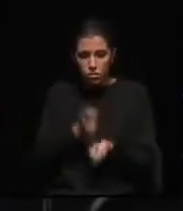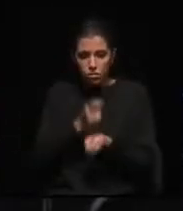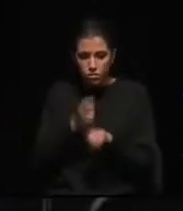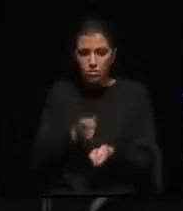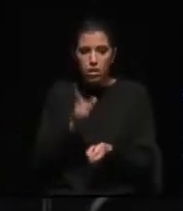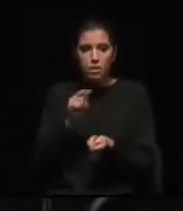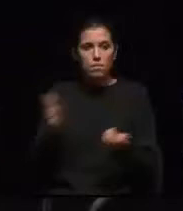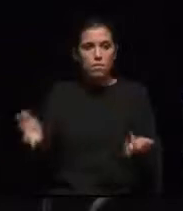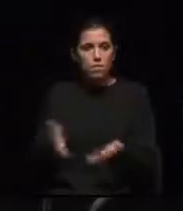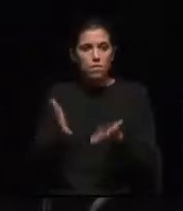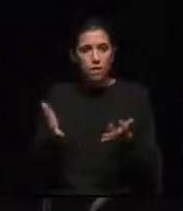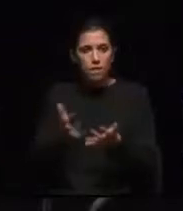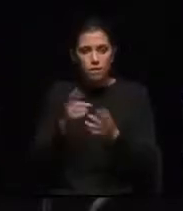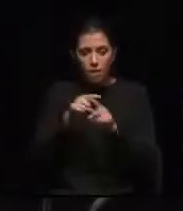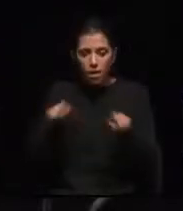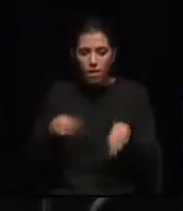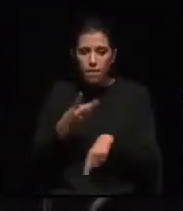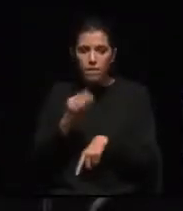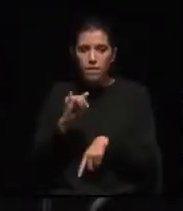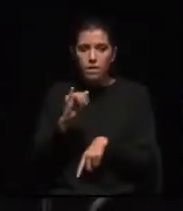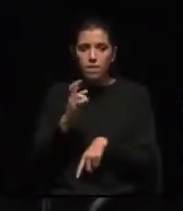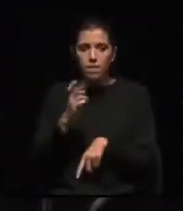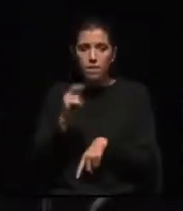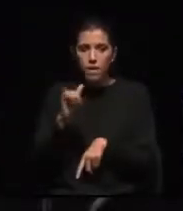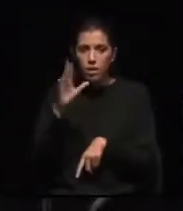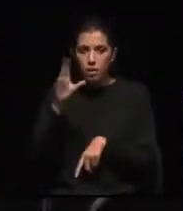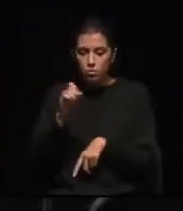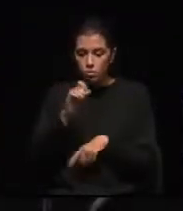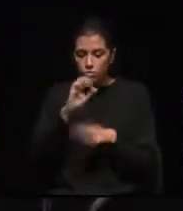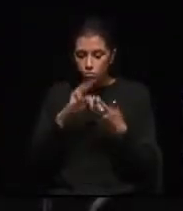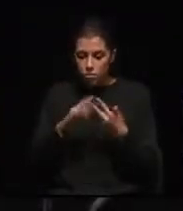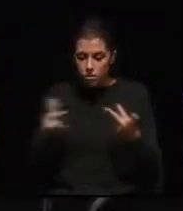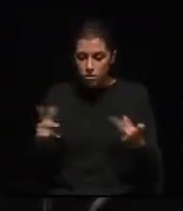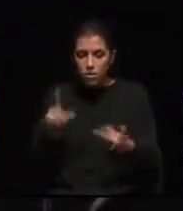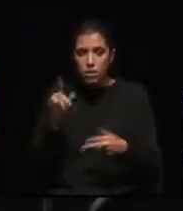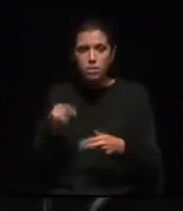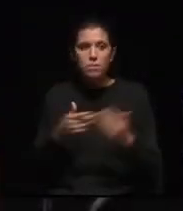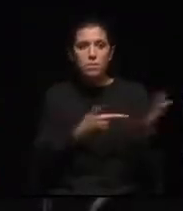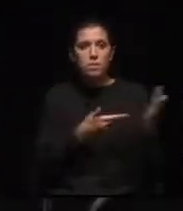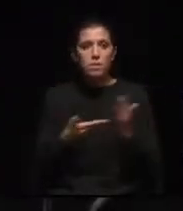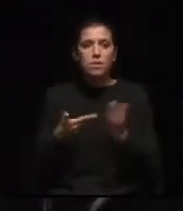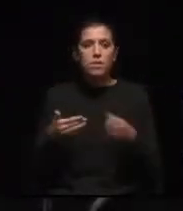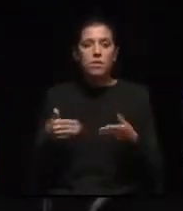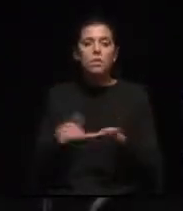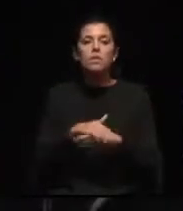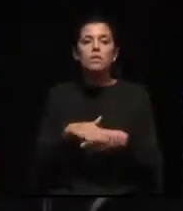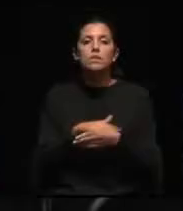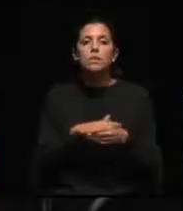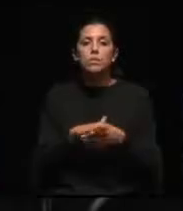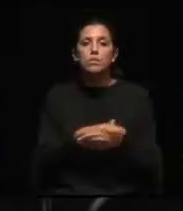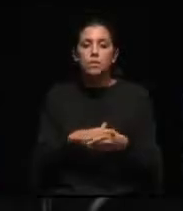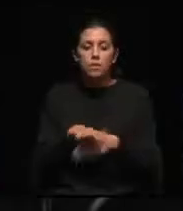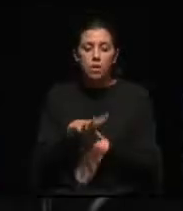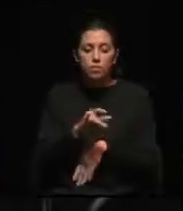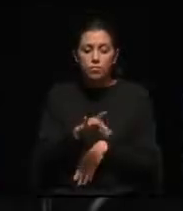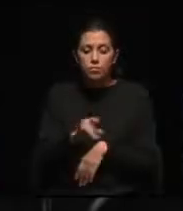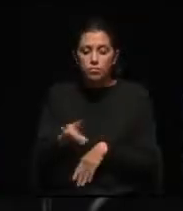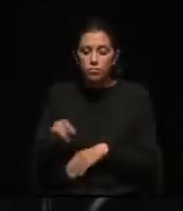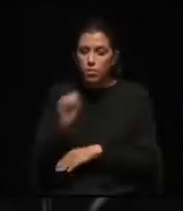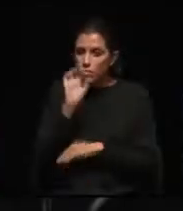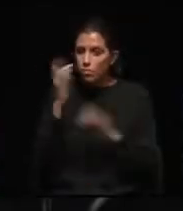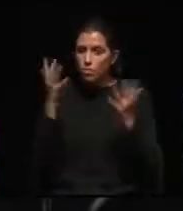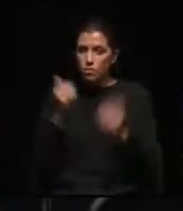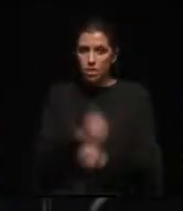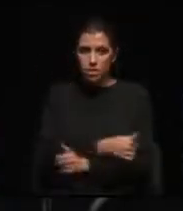e na revitalização dos viveiros municipais, também a apresentação do ponto de situação do registro georreferenciado do arvoredo